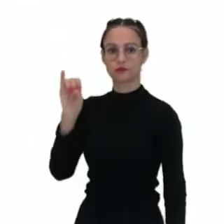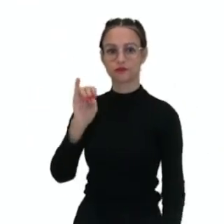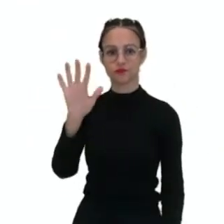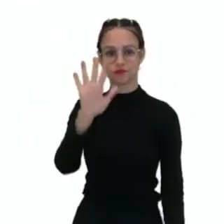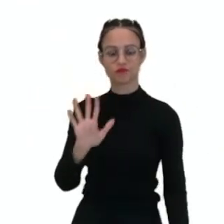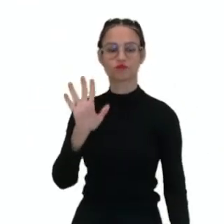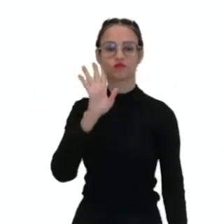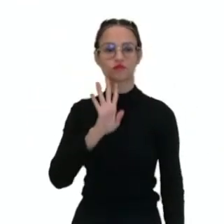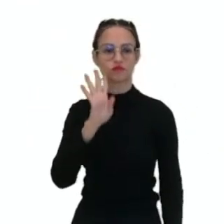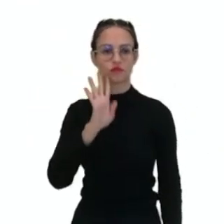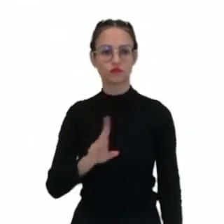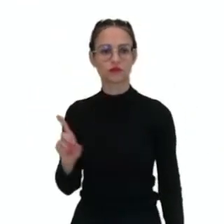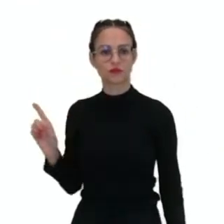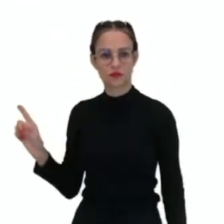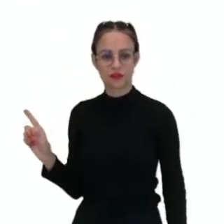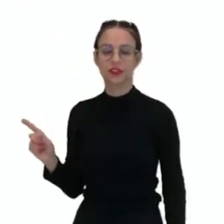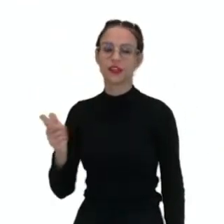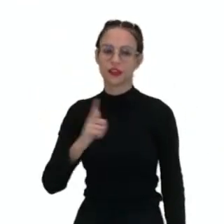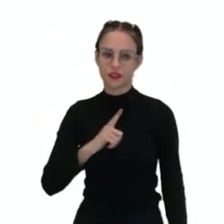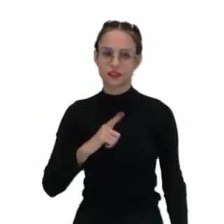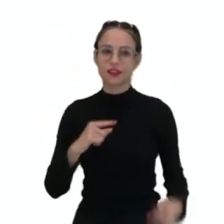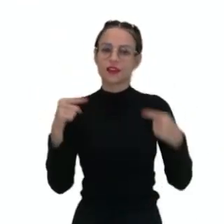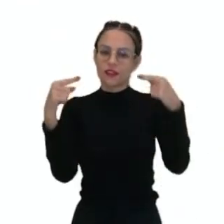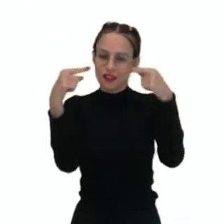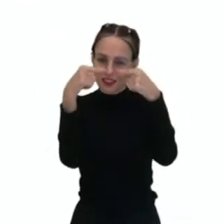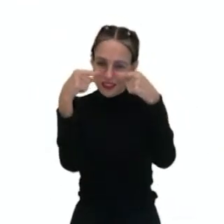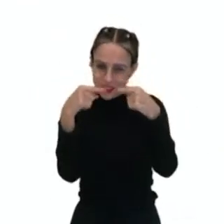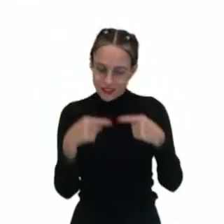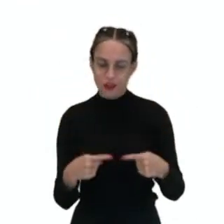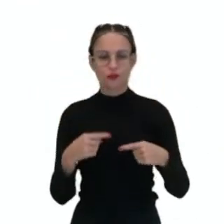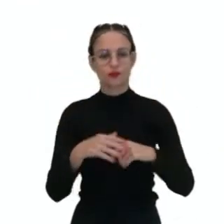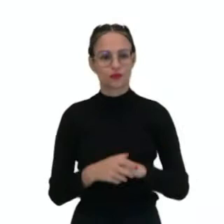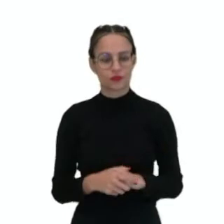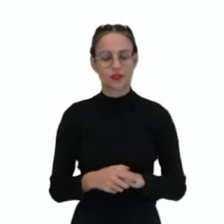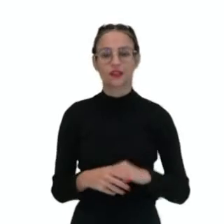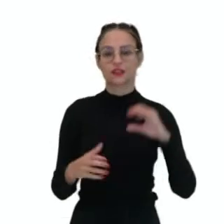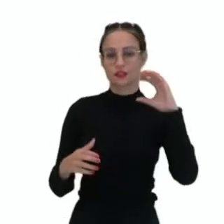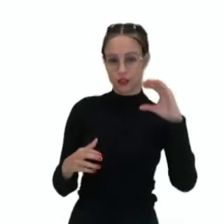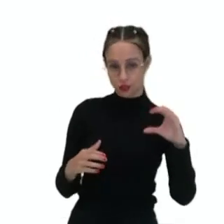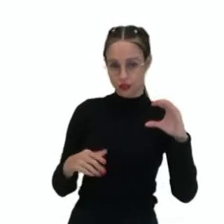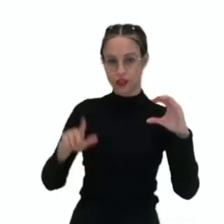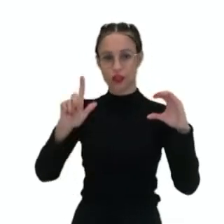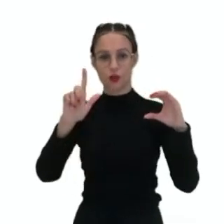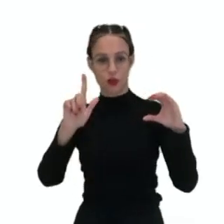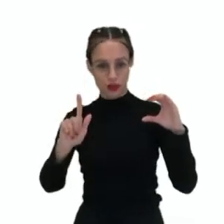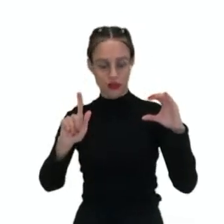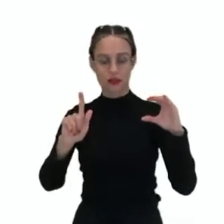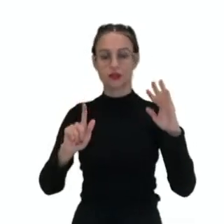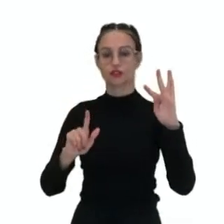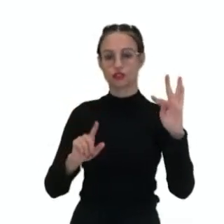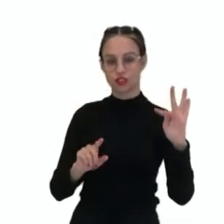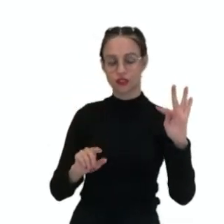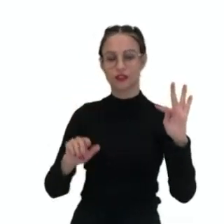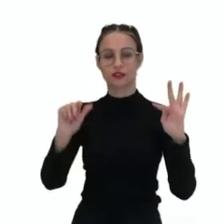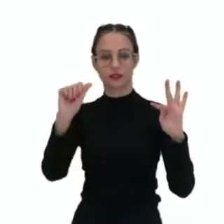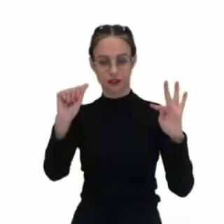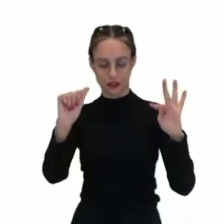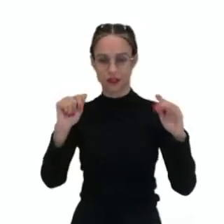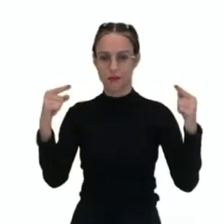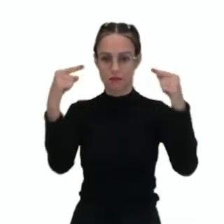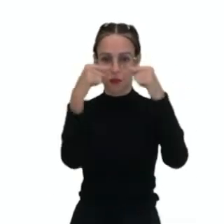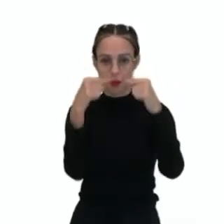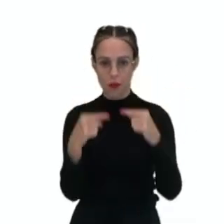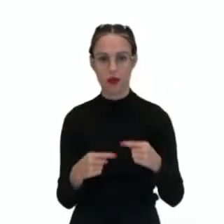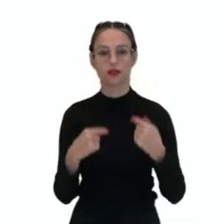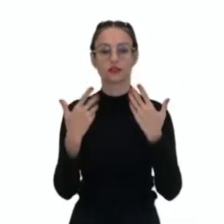bacana. Então, aqui nós vamos ter as ligações ali, ó. Citosina, guanina, timina e adenina, ok?